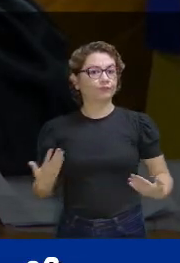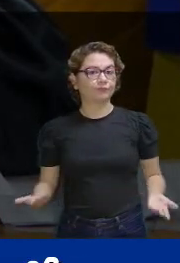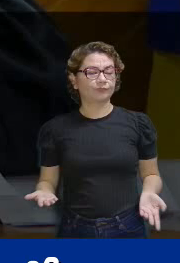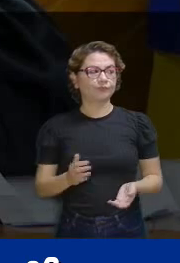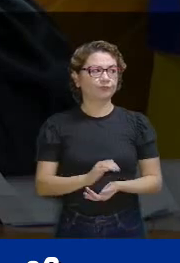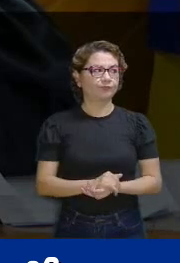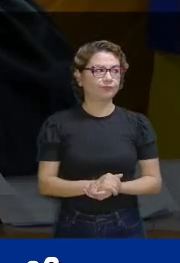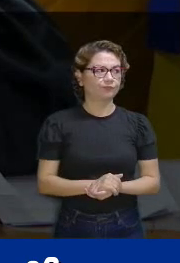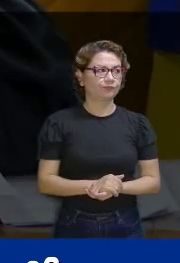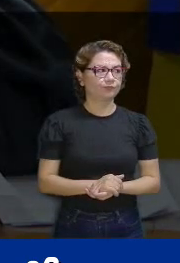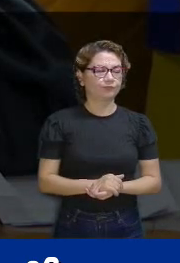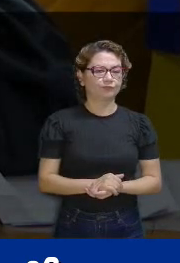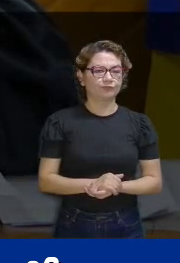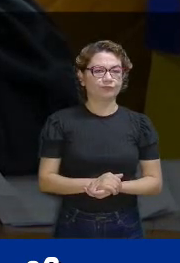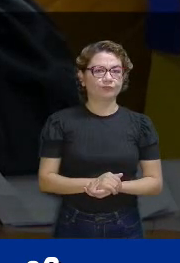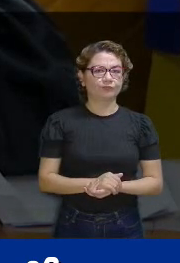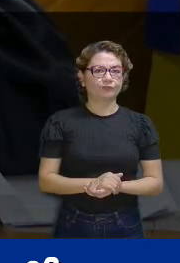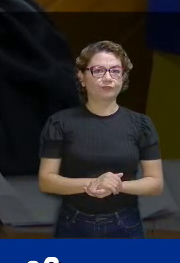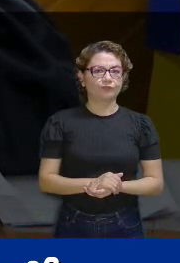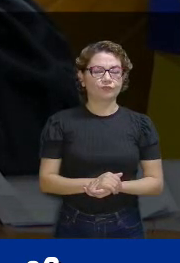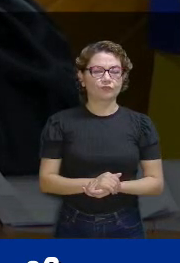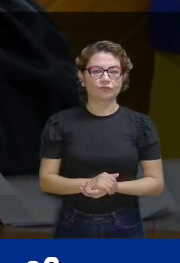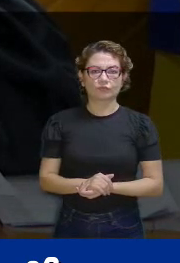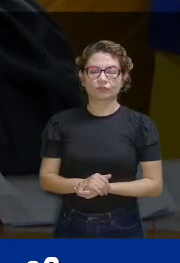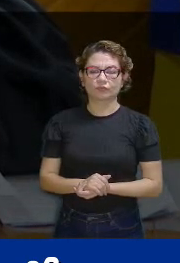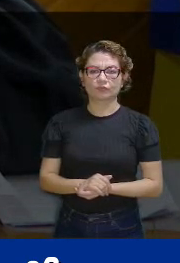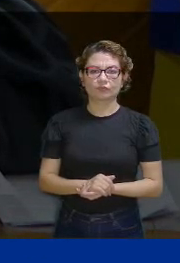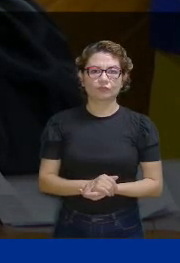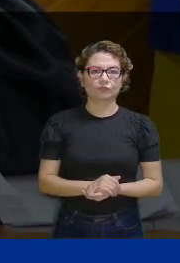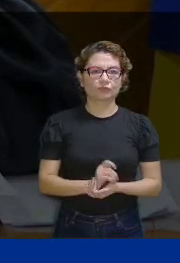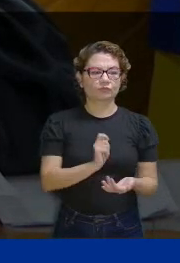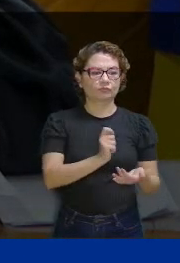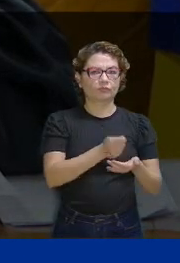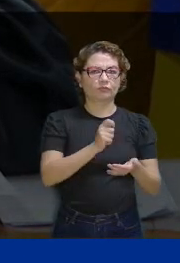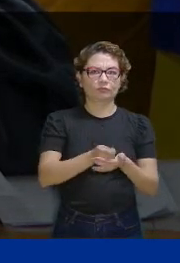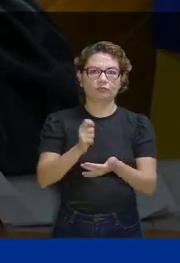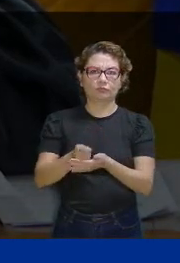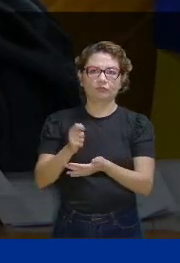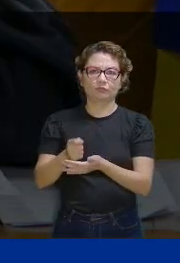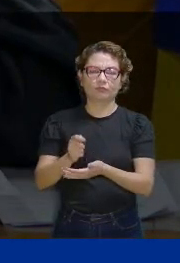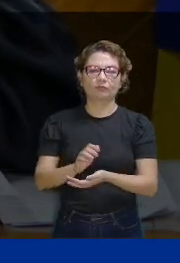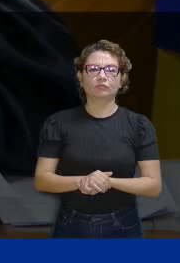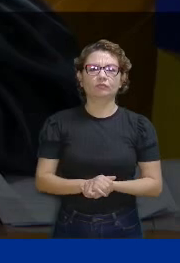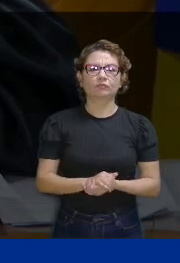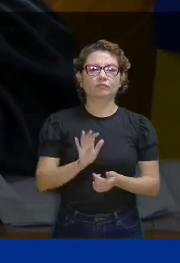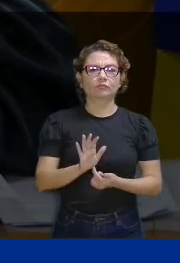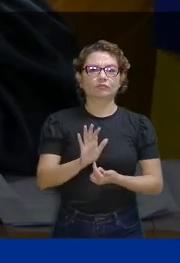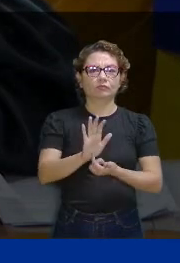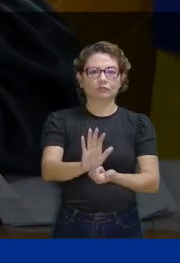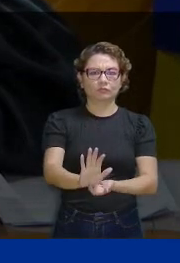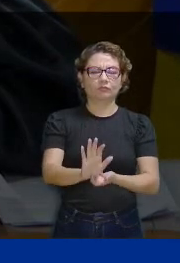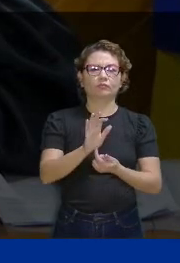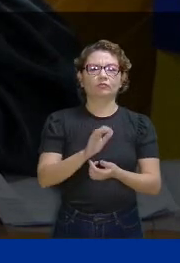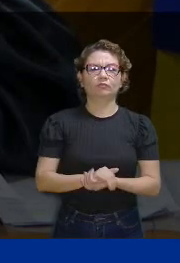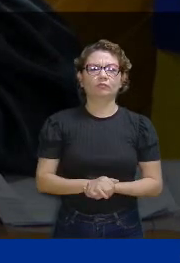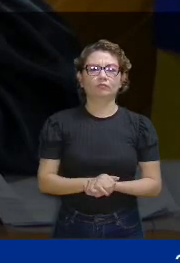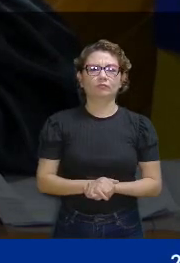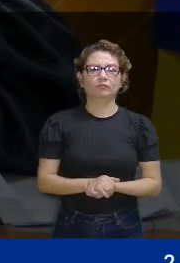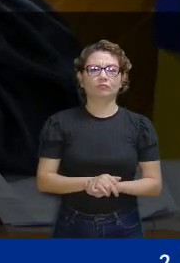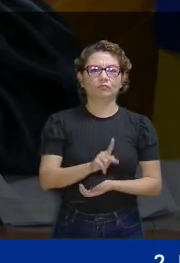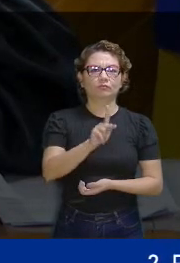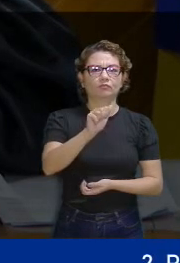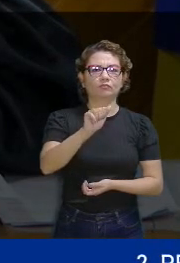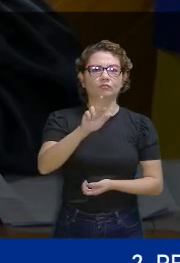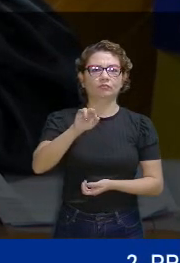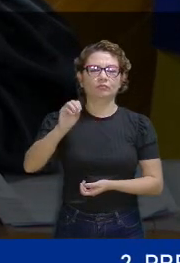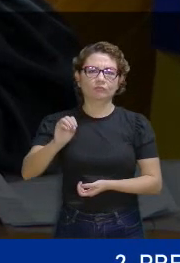despesas realizadas, elas foram declaradas aqui onde está no corpo do voto, onde para Caio